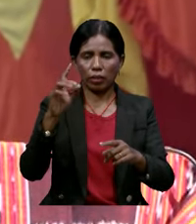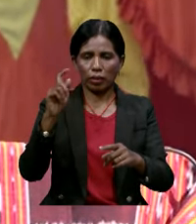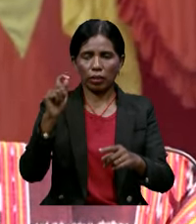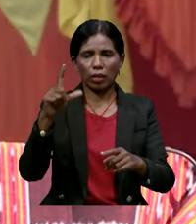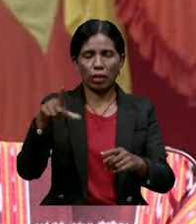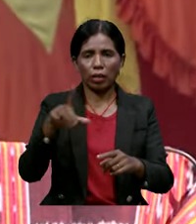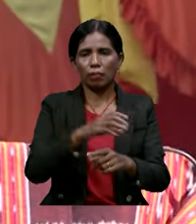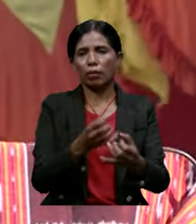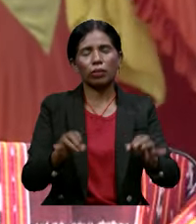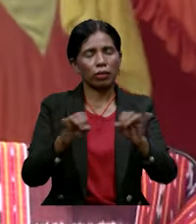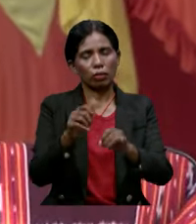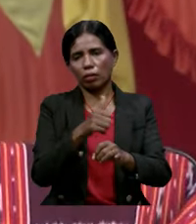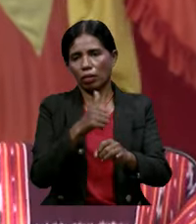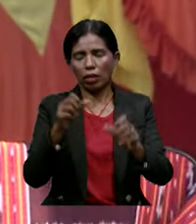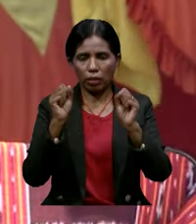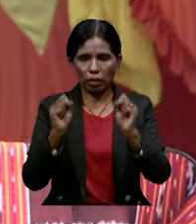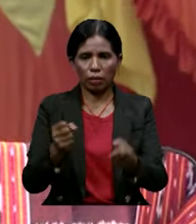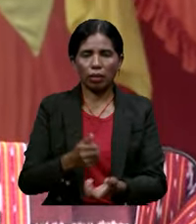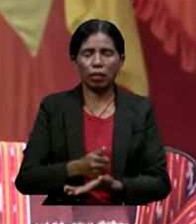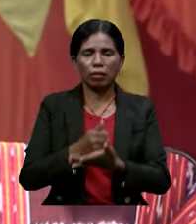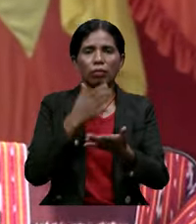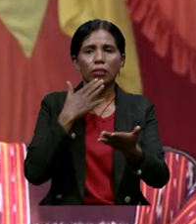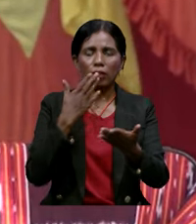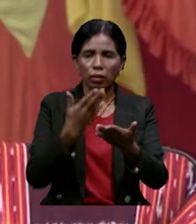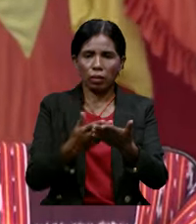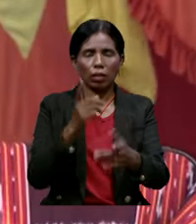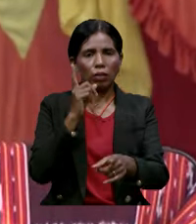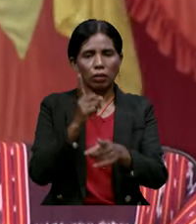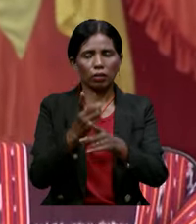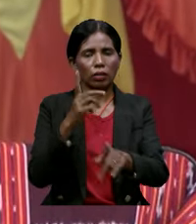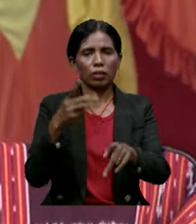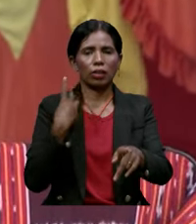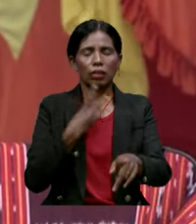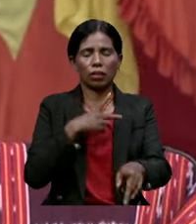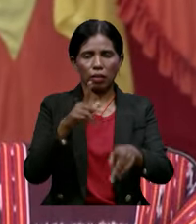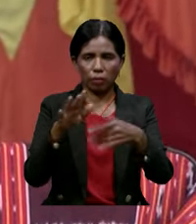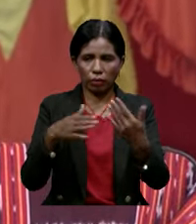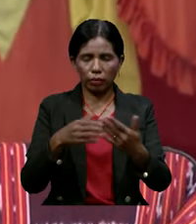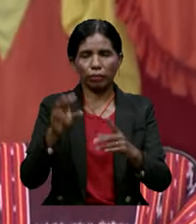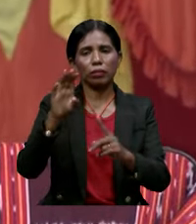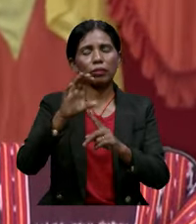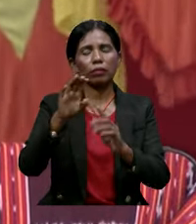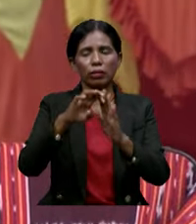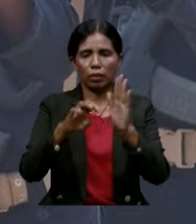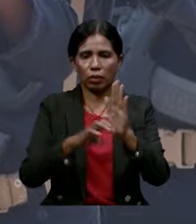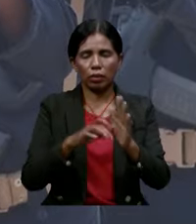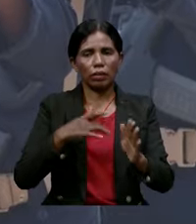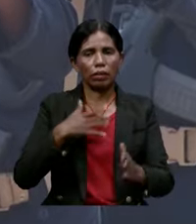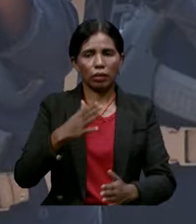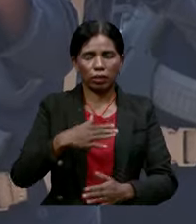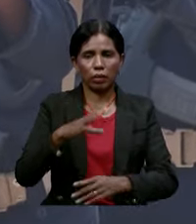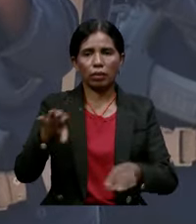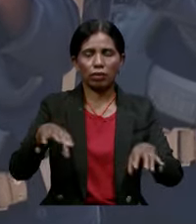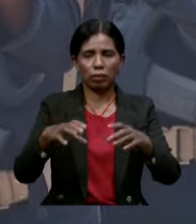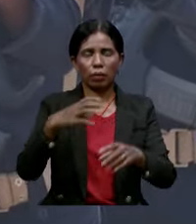terceiro, para servir de acreditar e ter povo. Se festar o moço aprecia serviço penetele